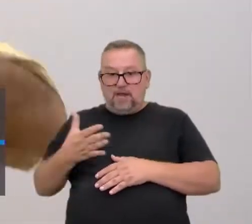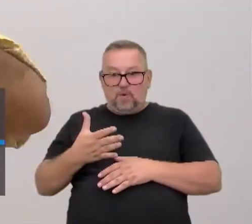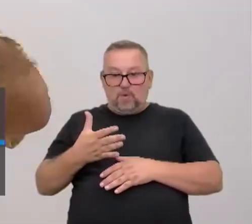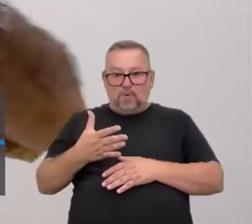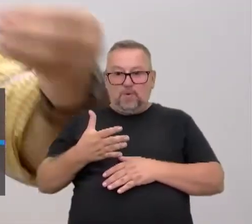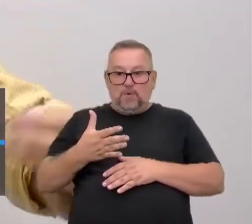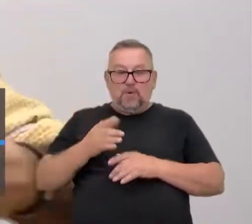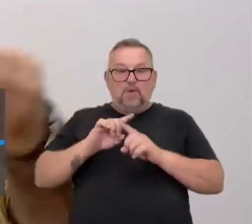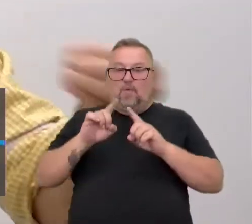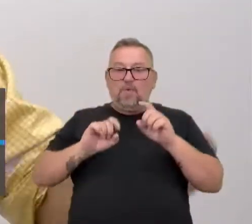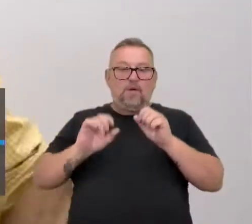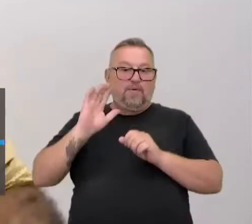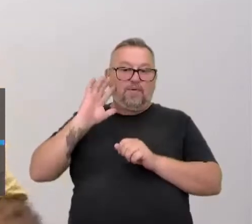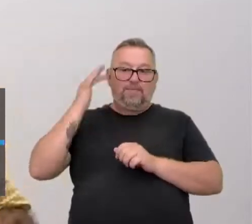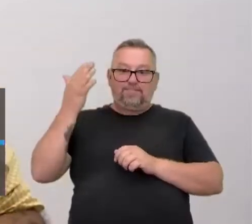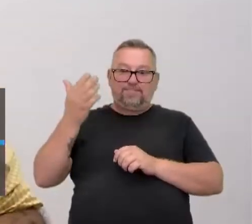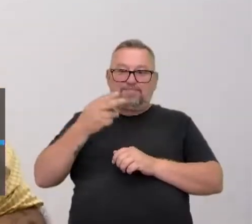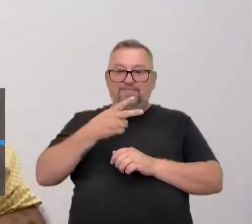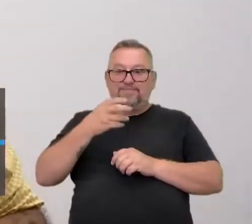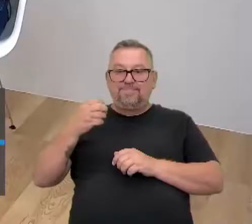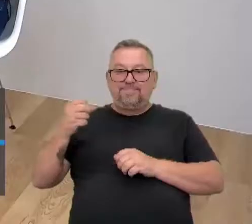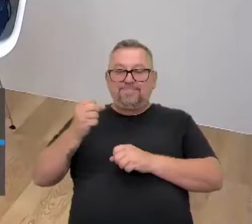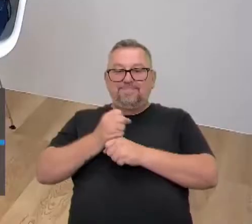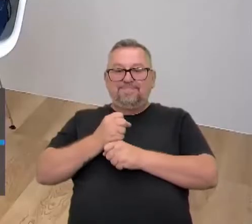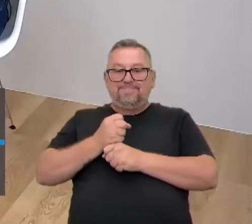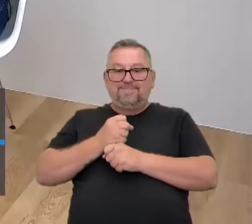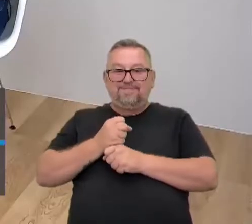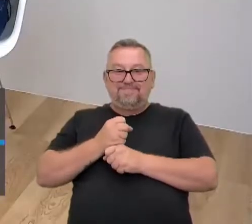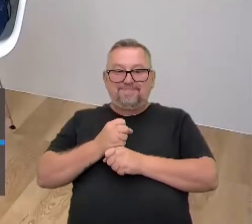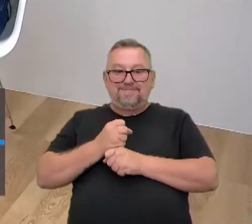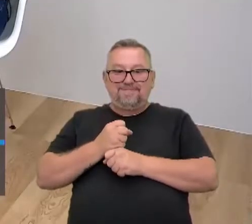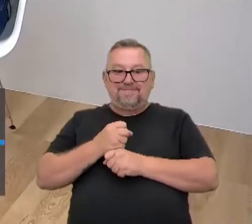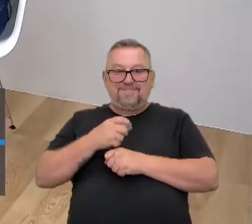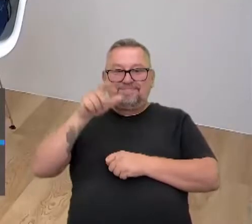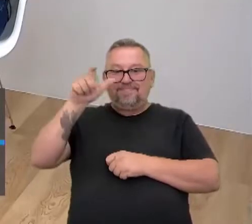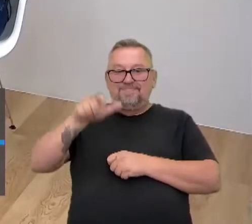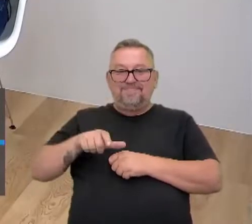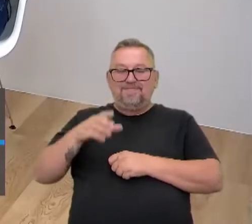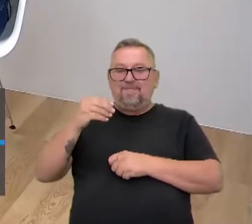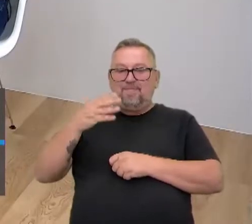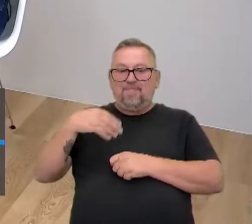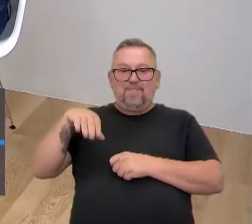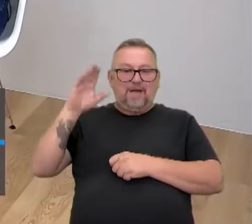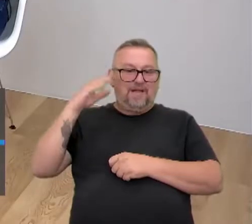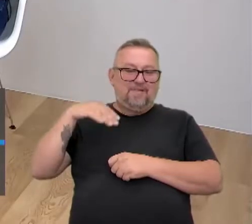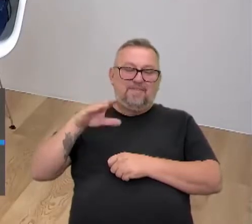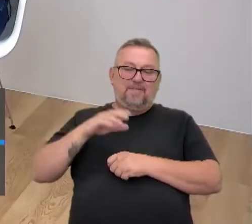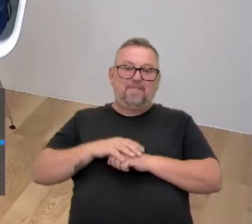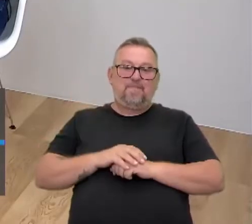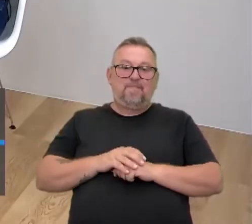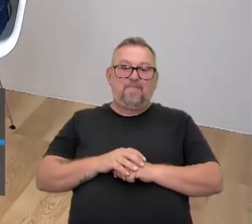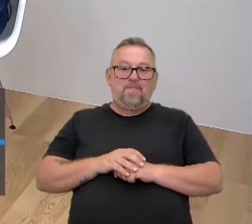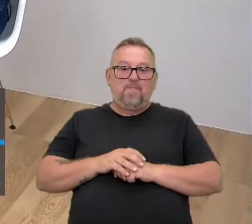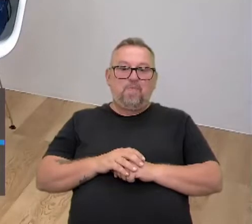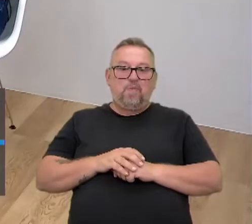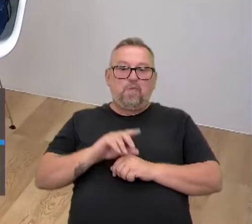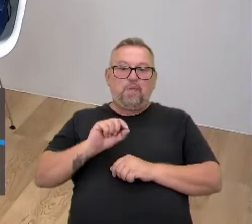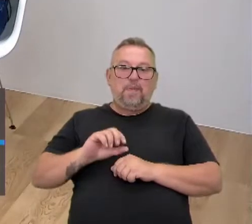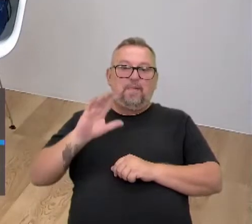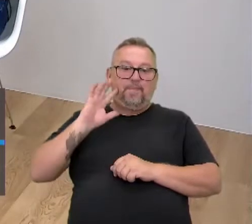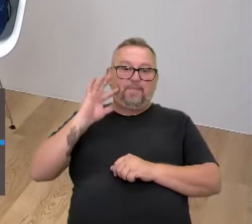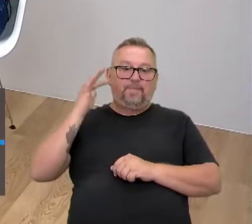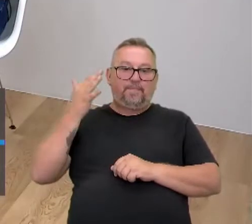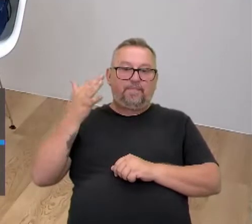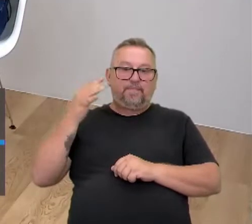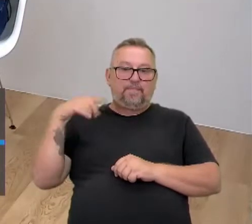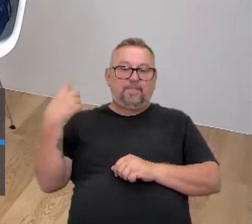é algo que aconteceu nos últimos 200 anos. A nossa espécie é muito, muito, Claro, muito mais exato. antiga. E aí o que acontece?